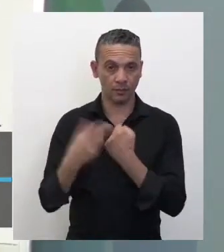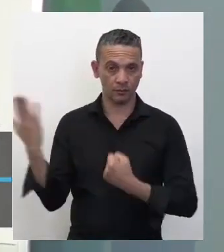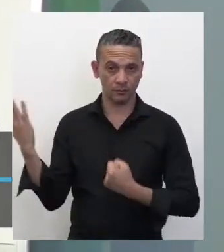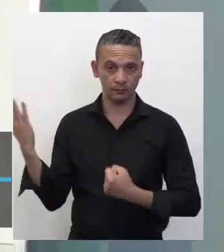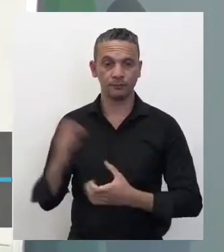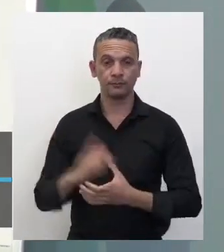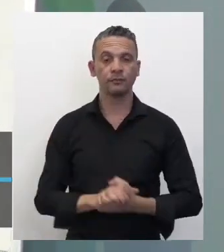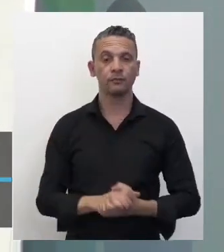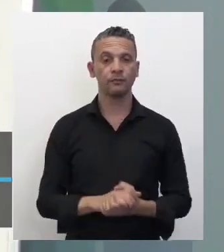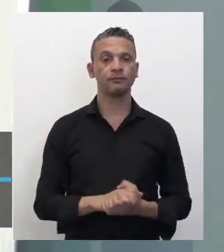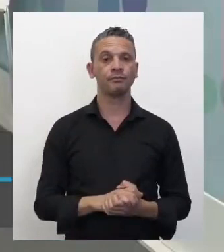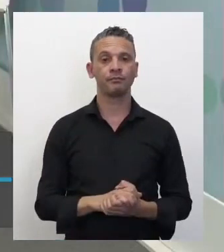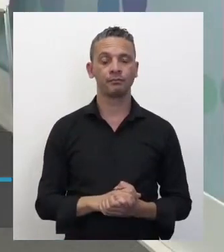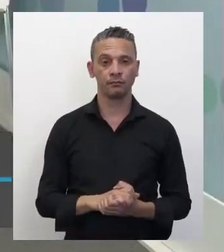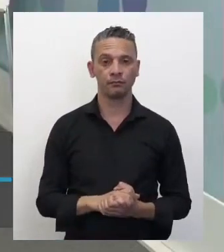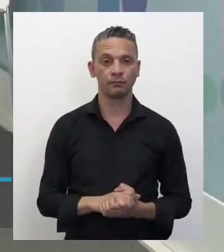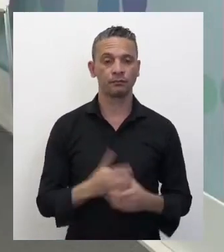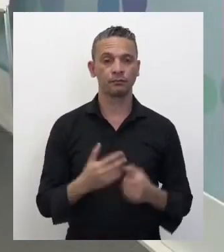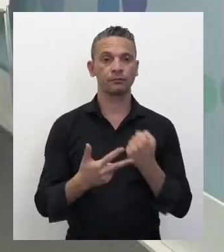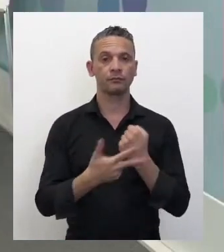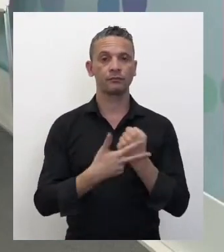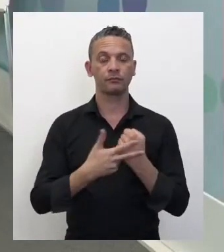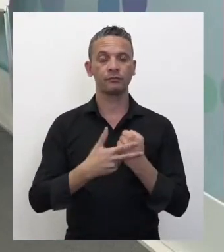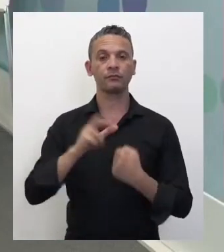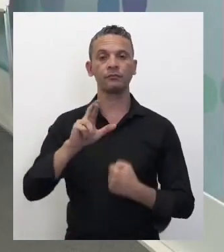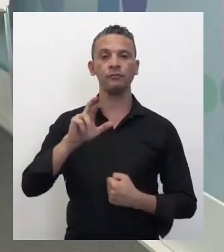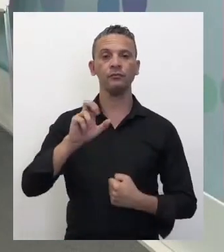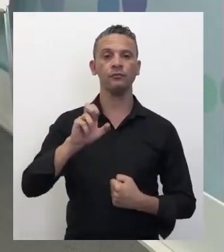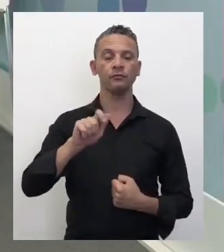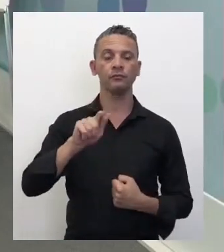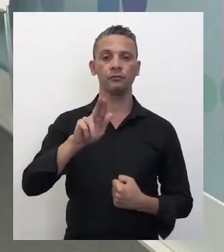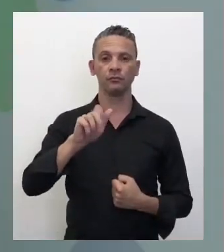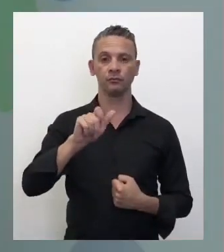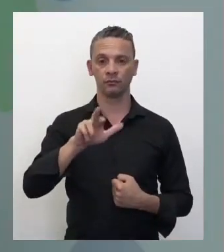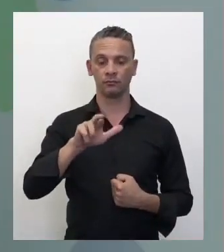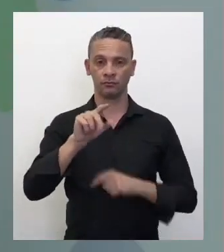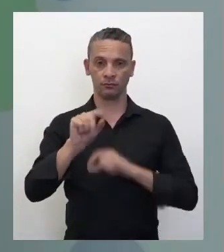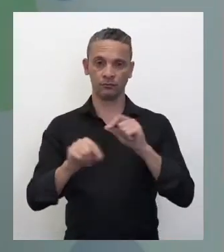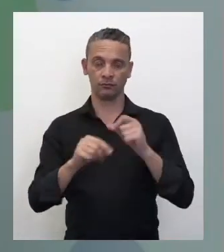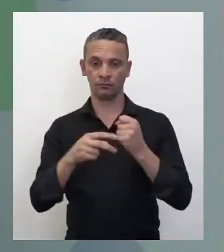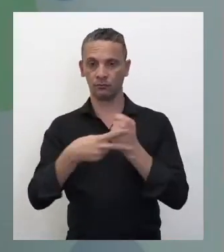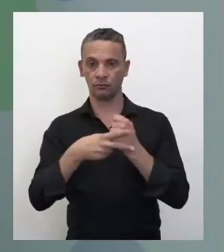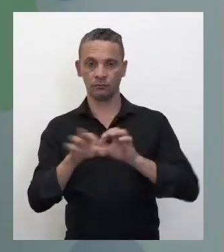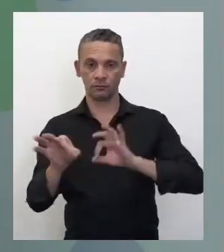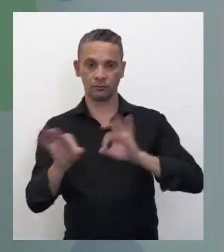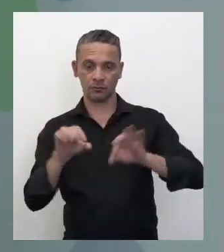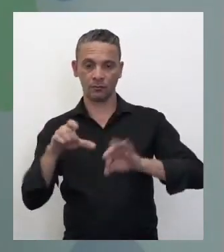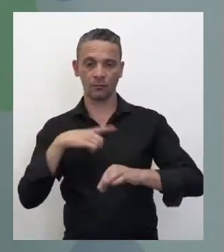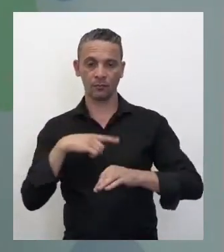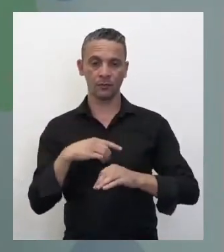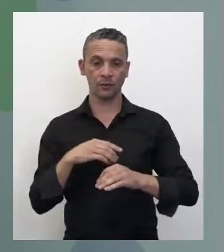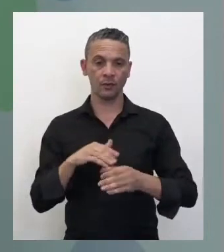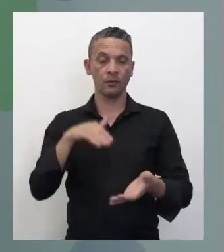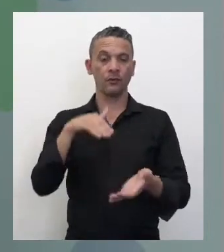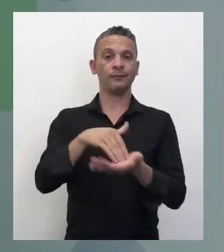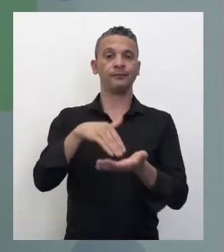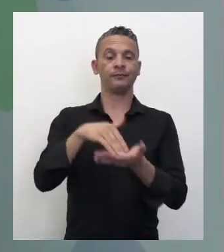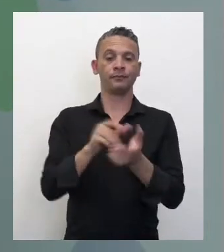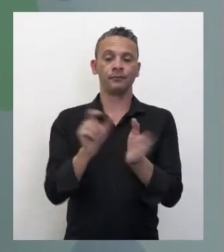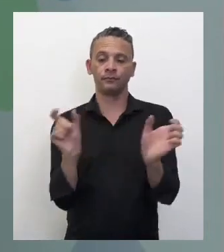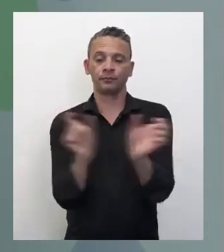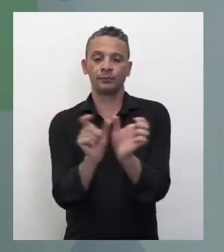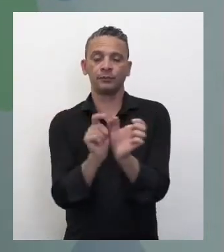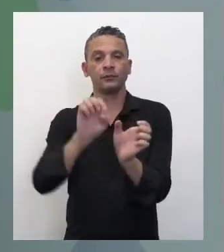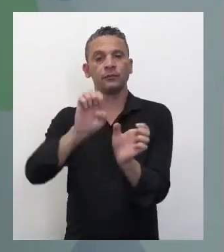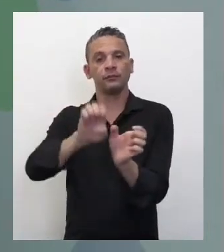Quando a gente fala dos verbos regulares, a maioria ali no texto, eles eram verbos regulares, né? Então, eles terminam em